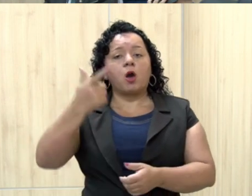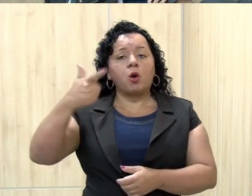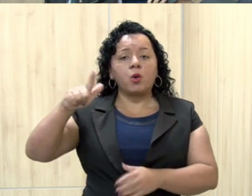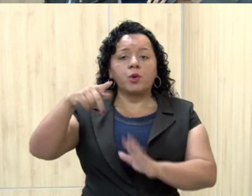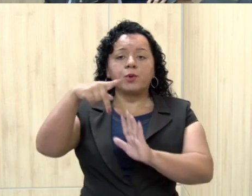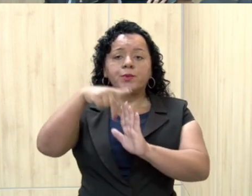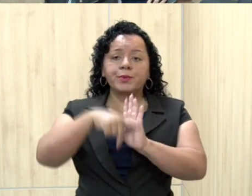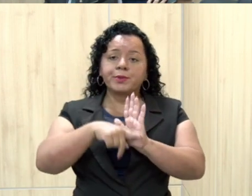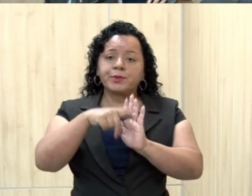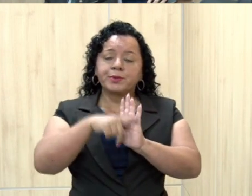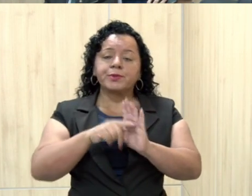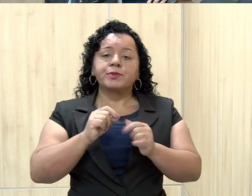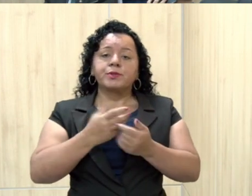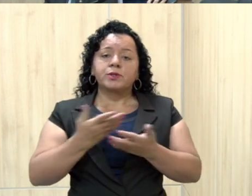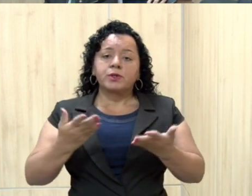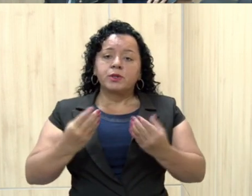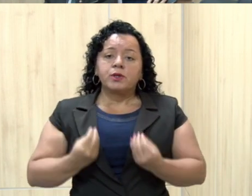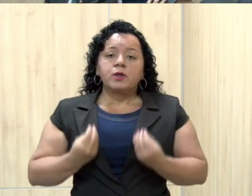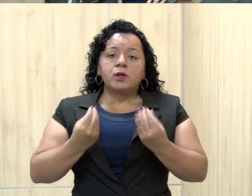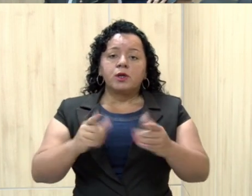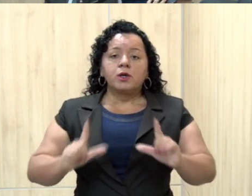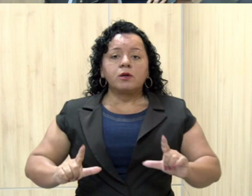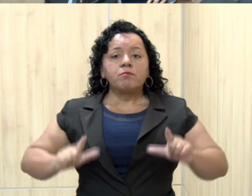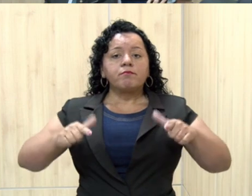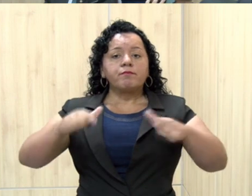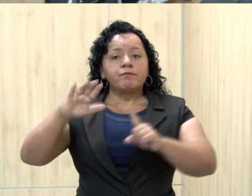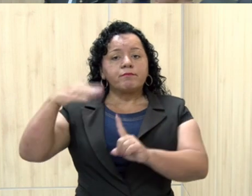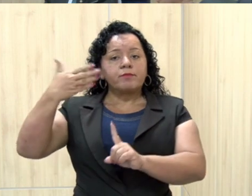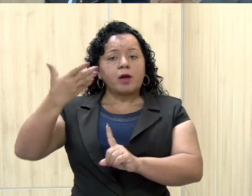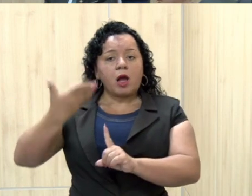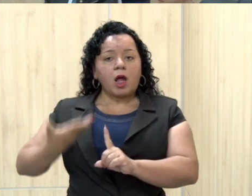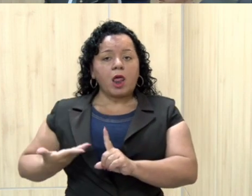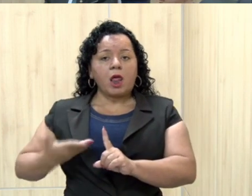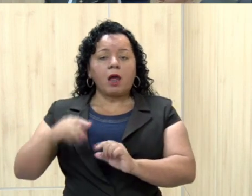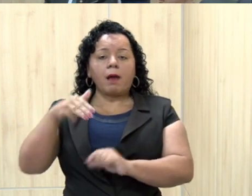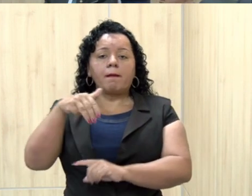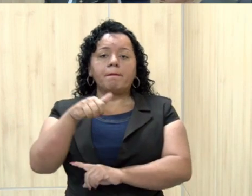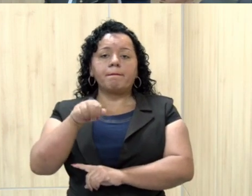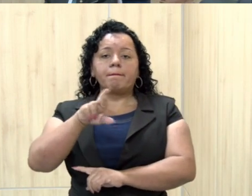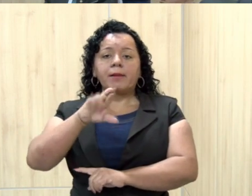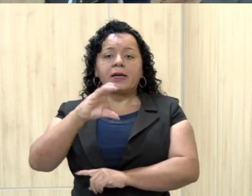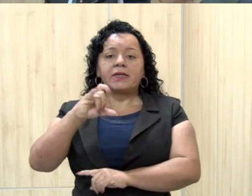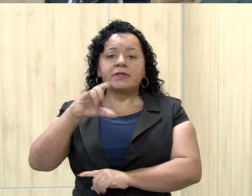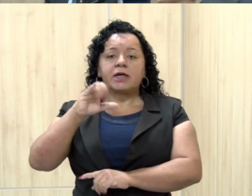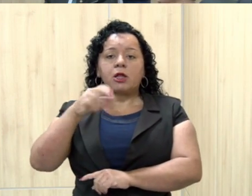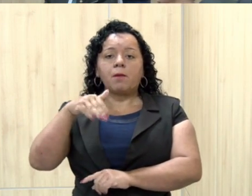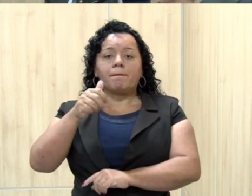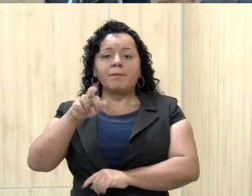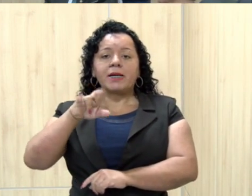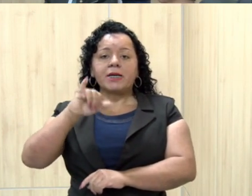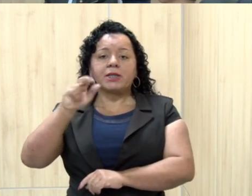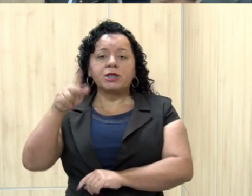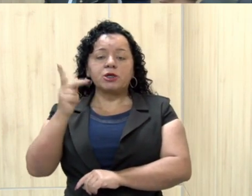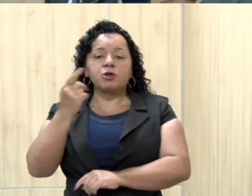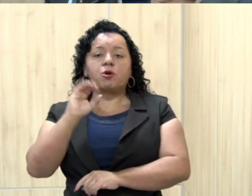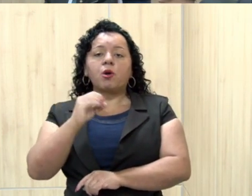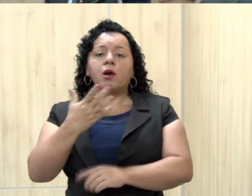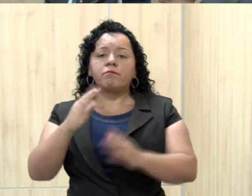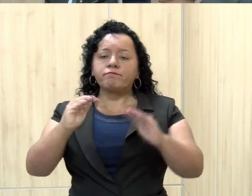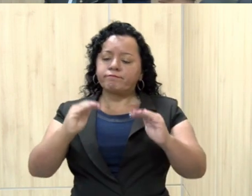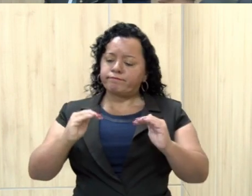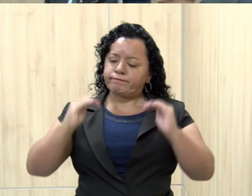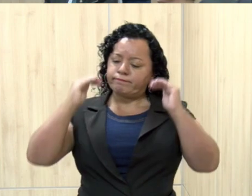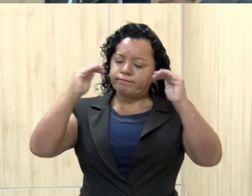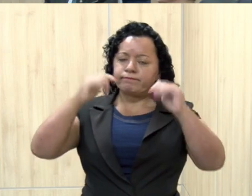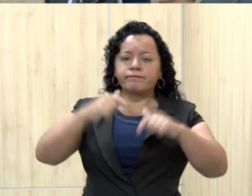Deputado Alan Queiroz consegue o título norífico de honra o mérito ao Senhor Marcelo Silva Marinho pelos relevantes serviços prestado